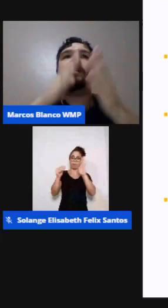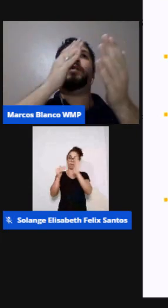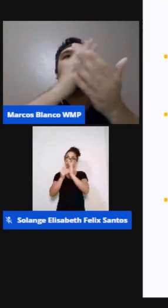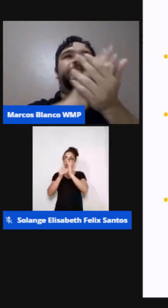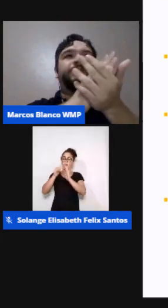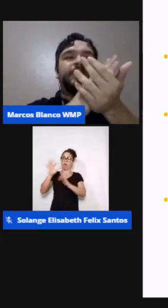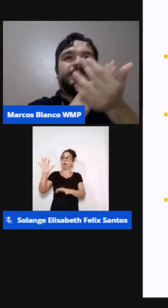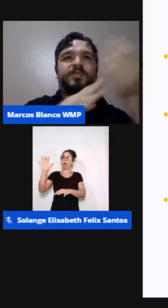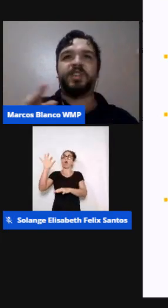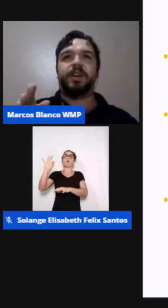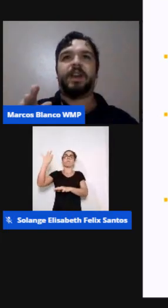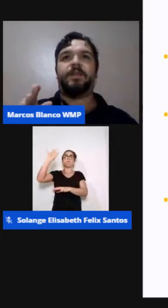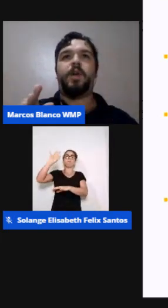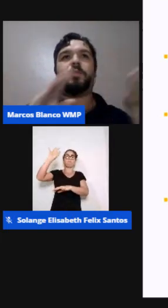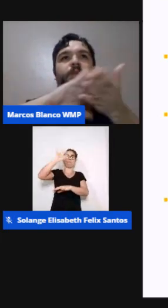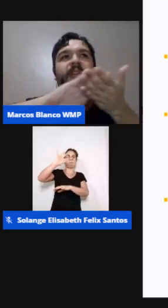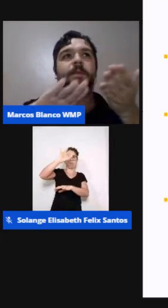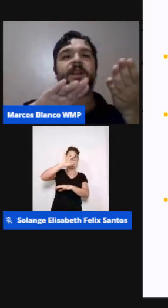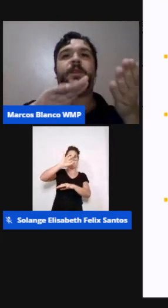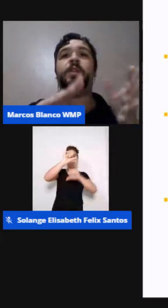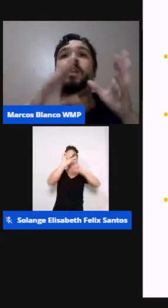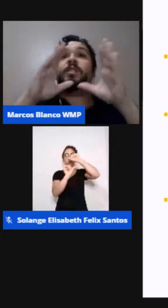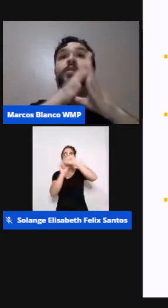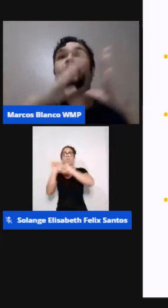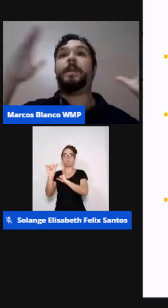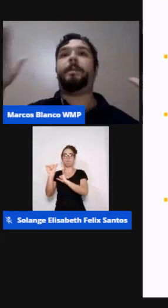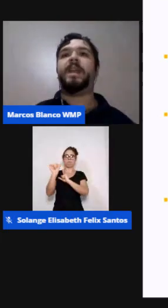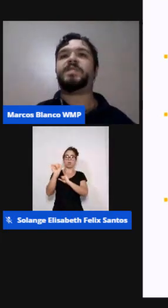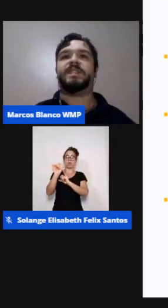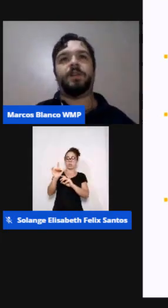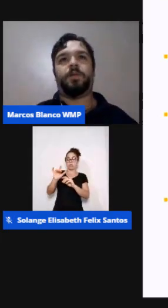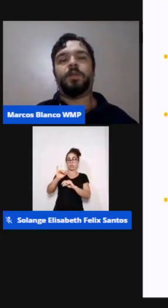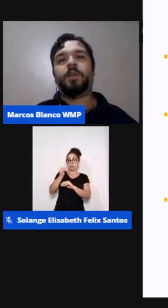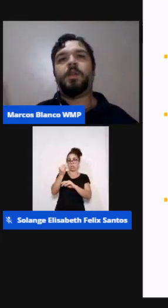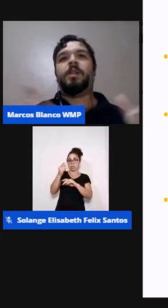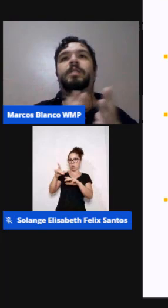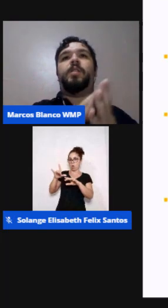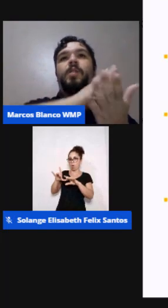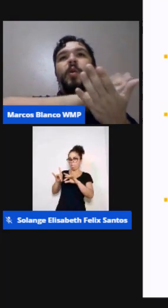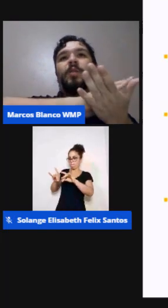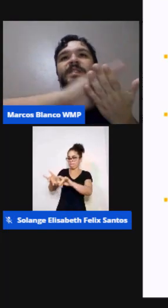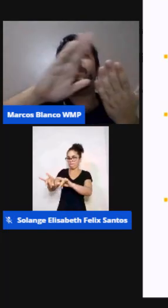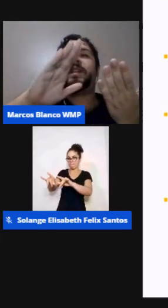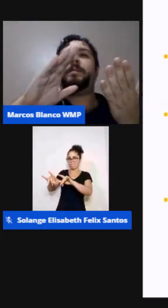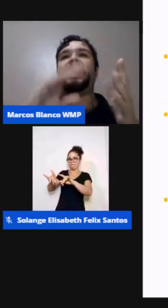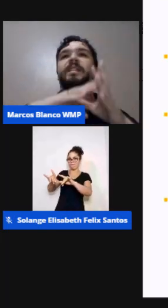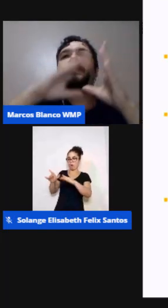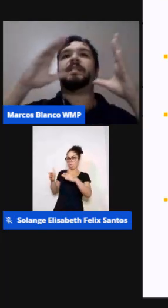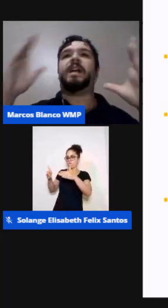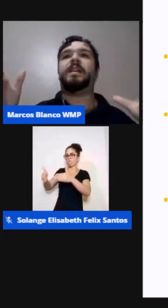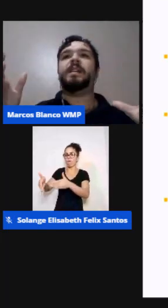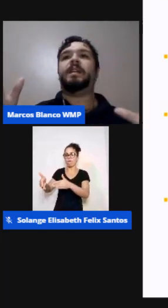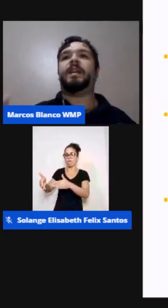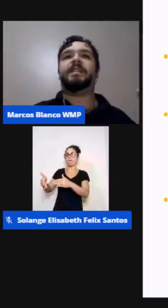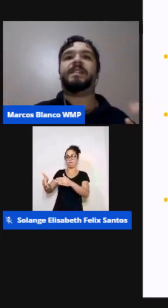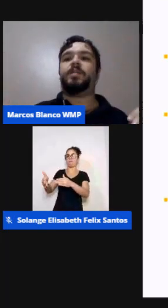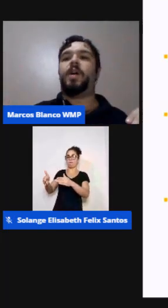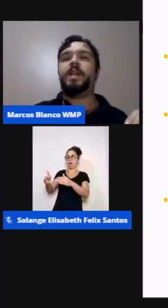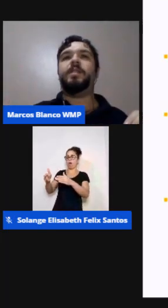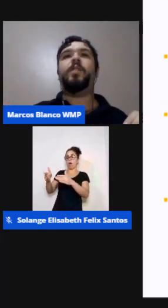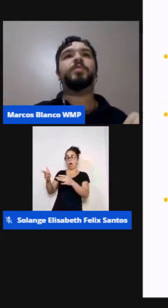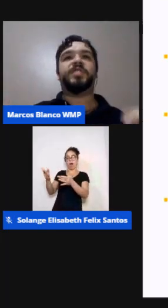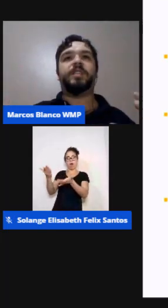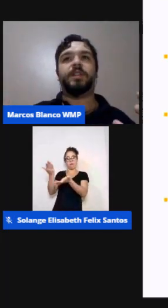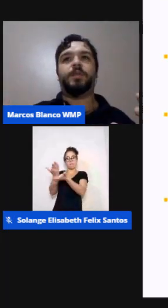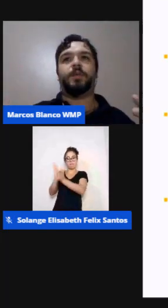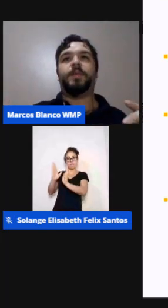e ali eu tiro aquele foco, quebro aquele foco, então eu quebrei o ciclo. Então eu consigo quebrar e evitar que ele